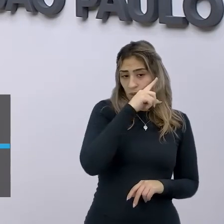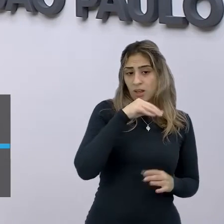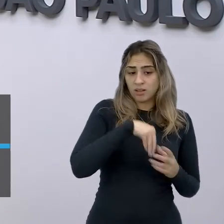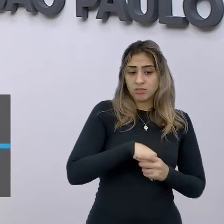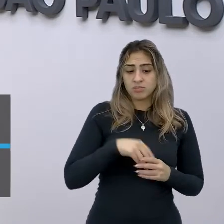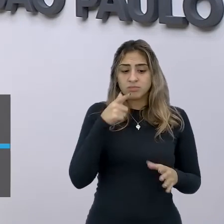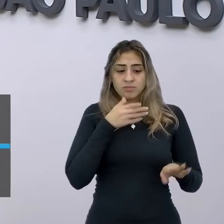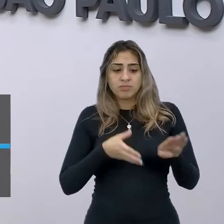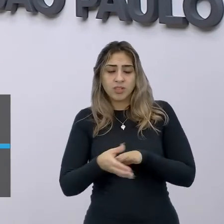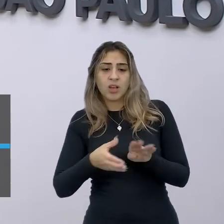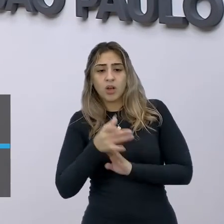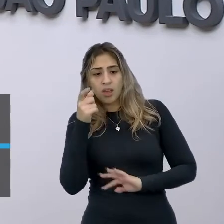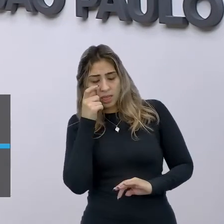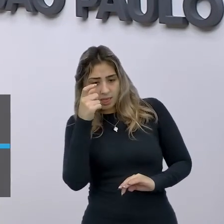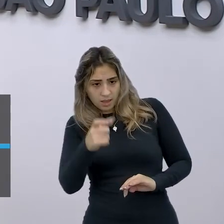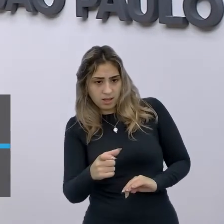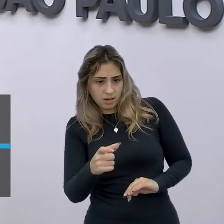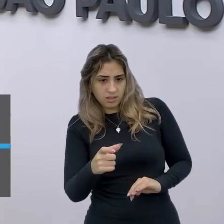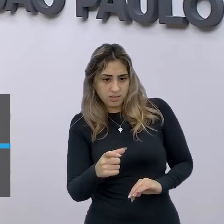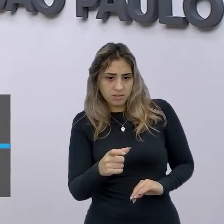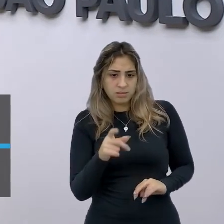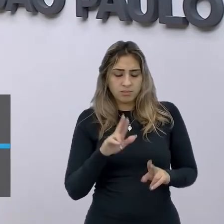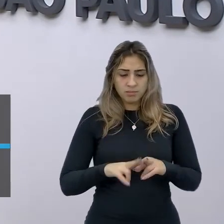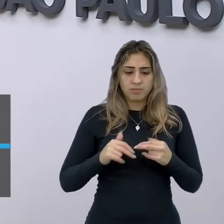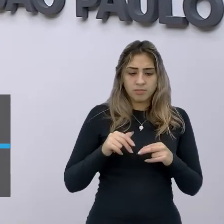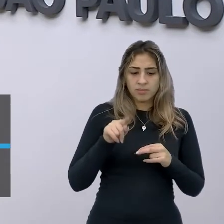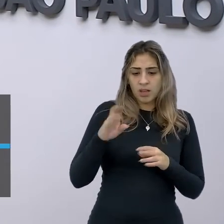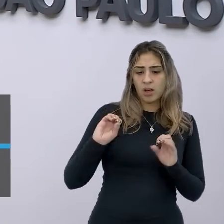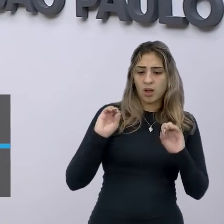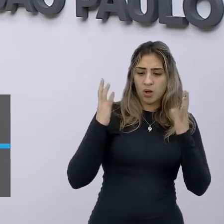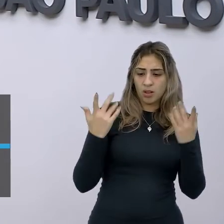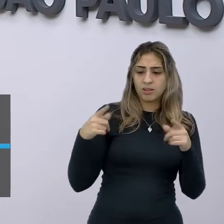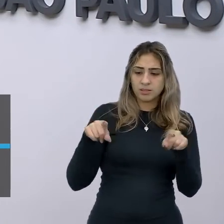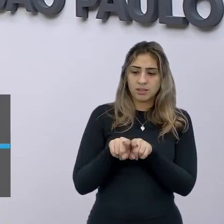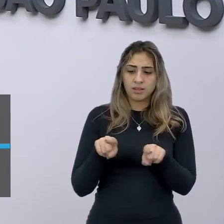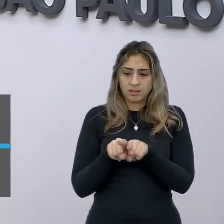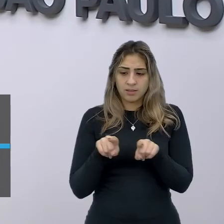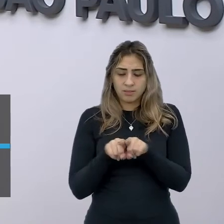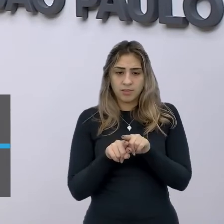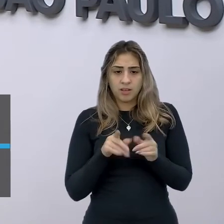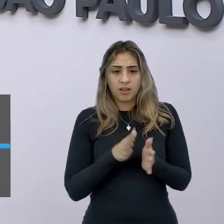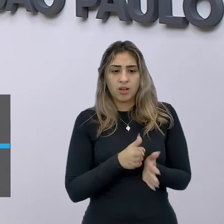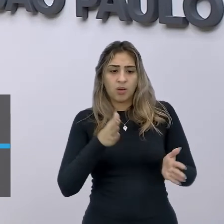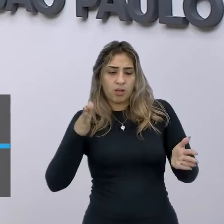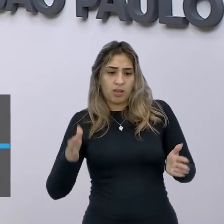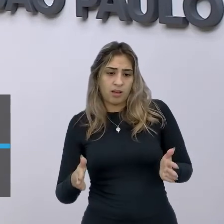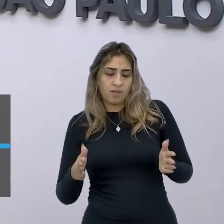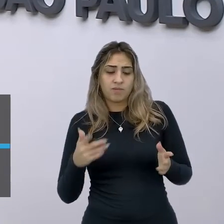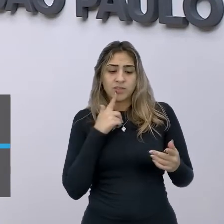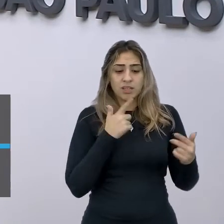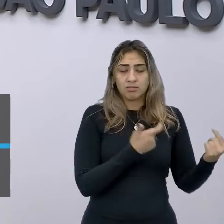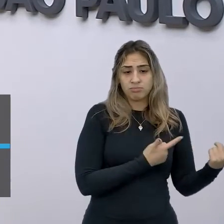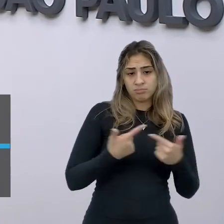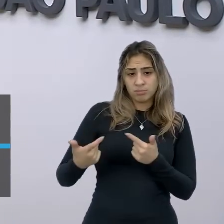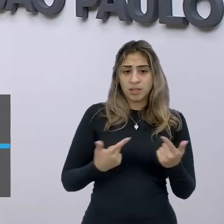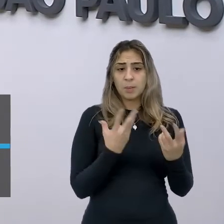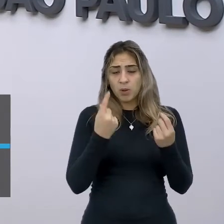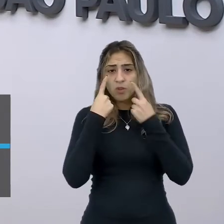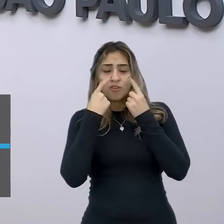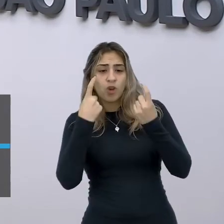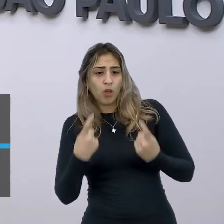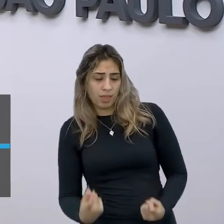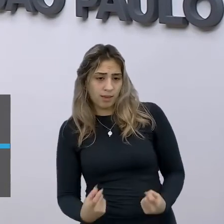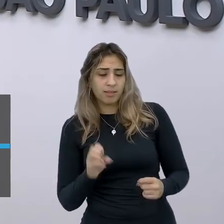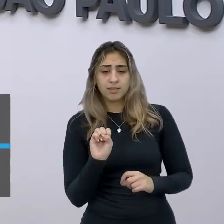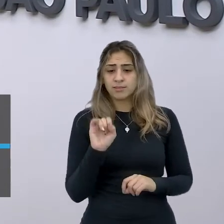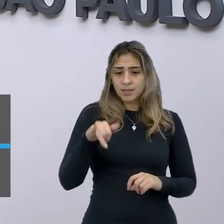de conciliar os interesses e por isso acontece também ao lado de guerras muito